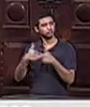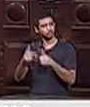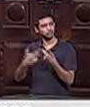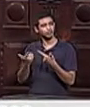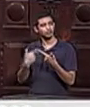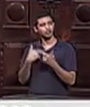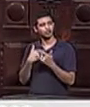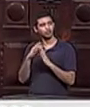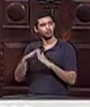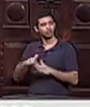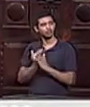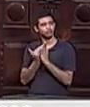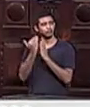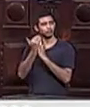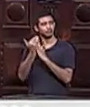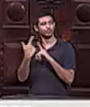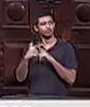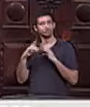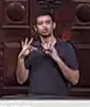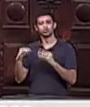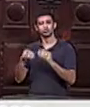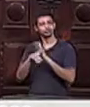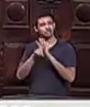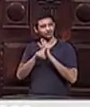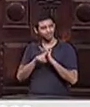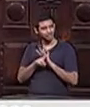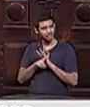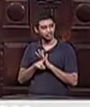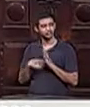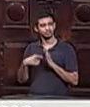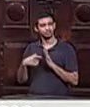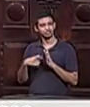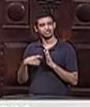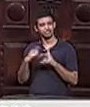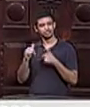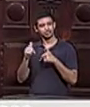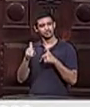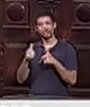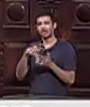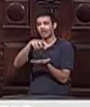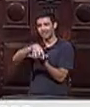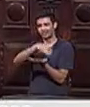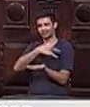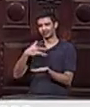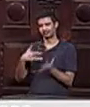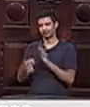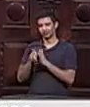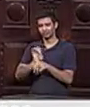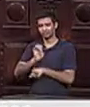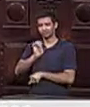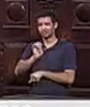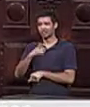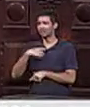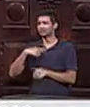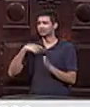maior, porque toda a avaliação da situação das OS na área da saúde do Estado é negativa,